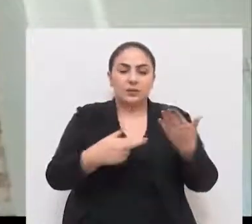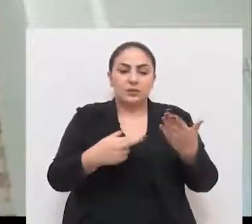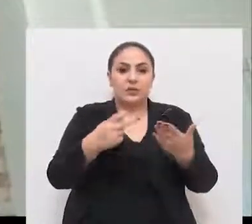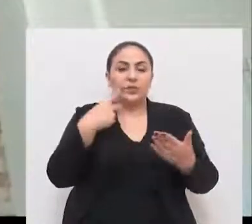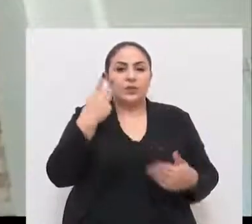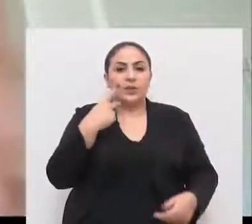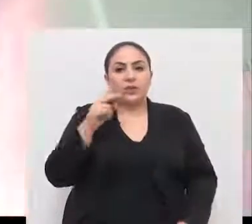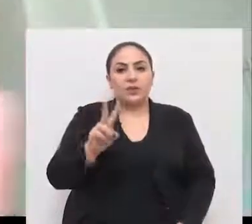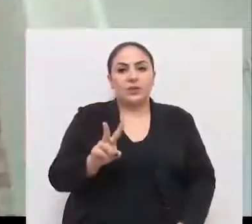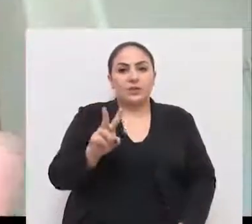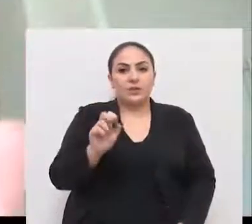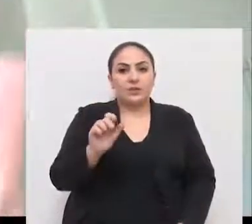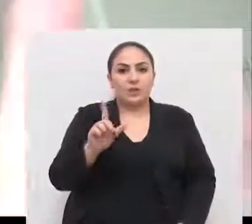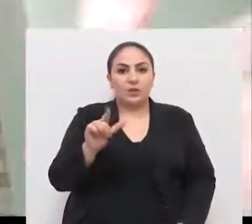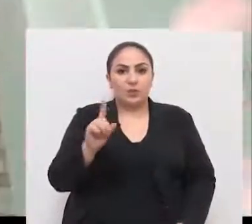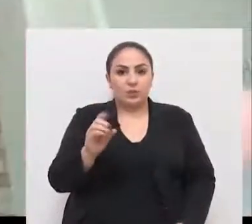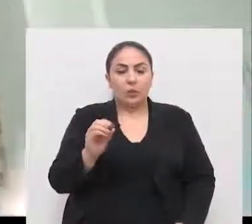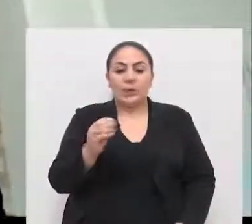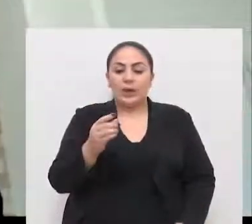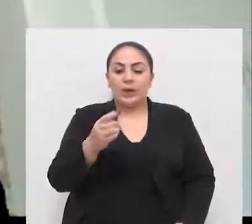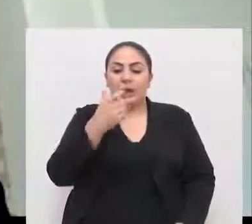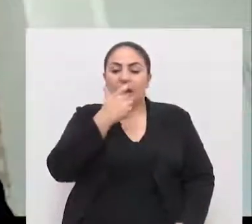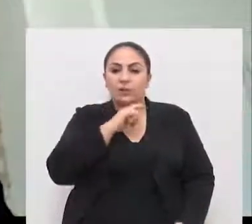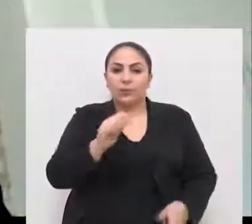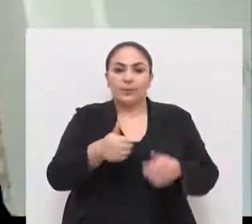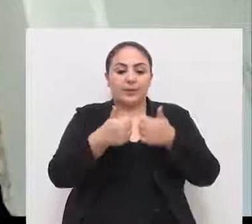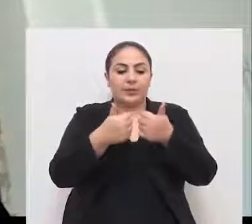Valdo. O vereador Valdo preferiu